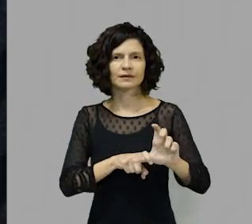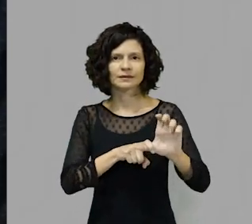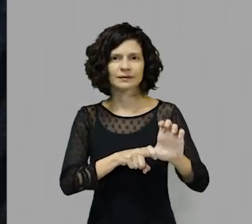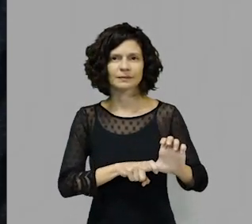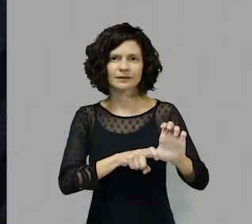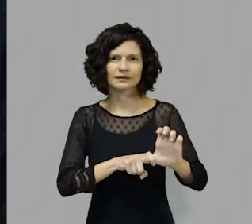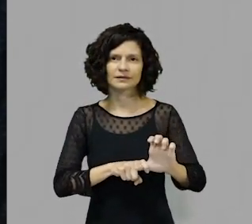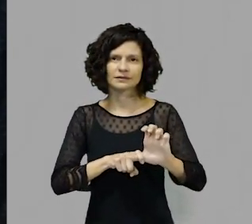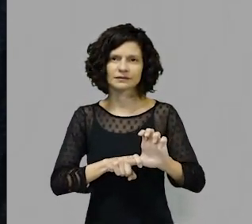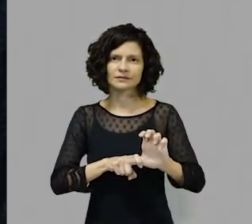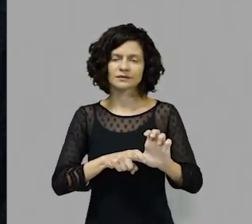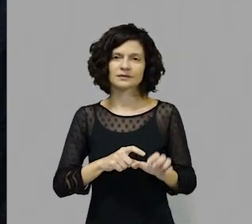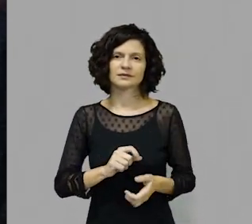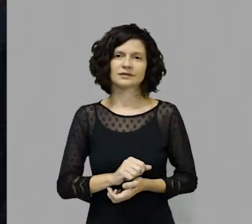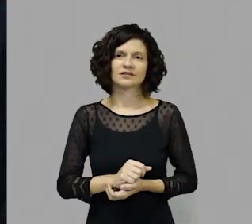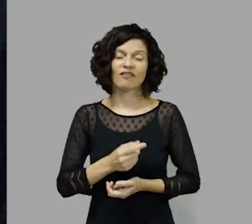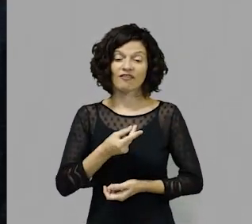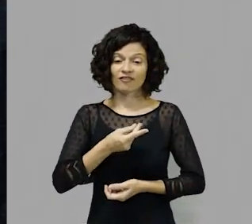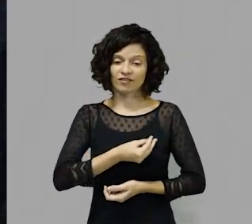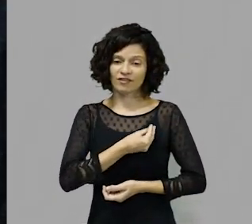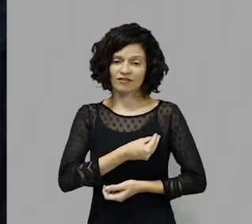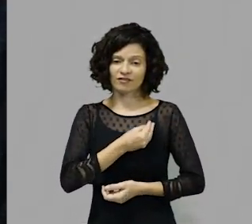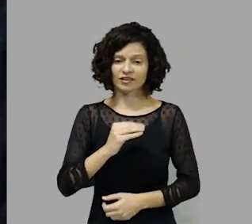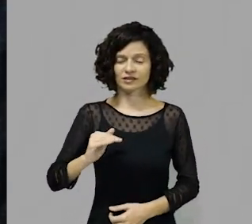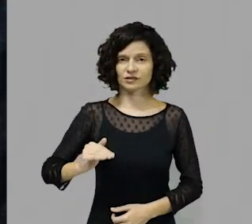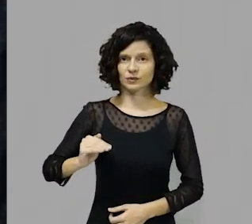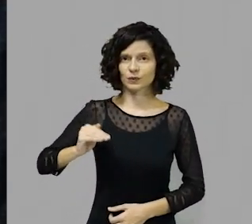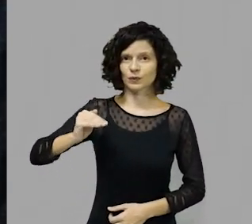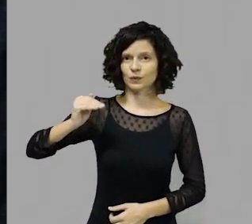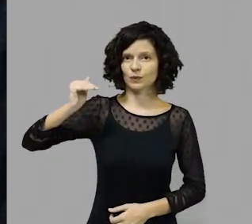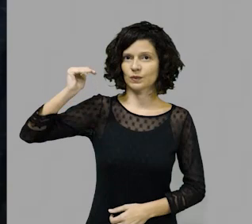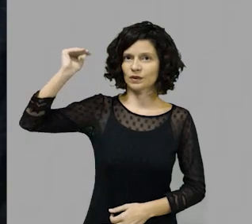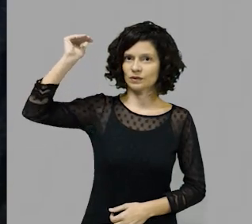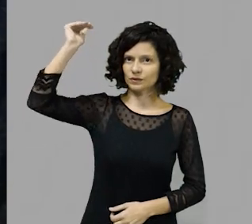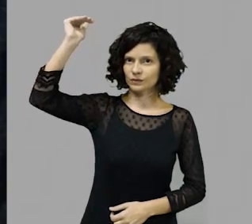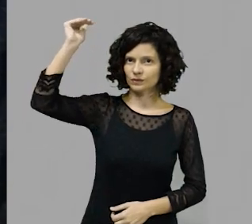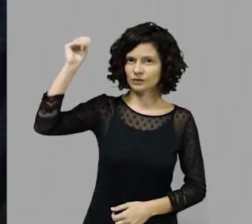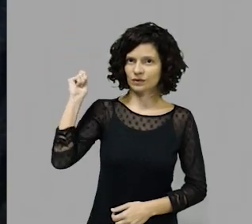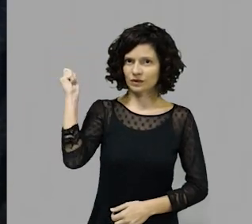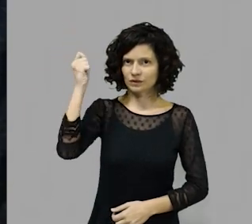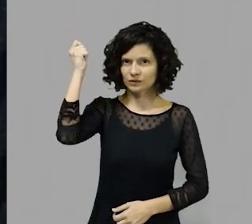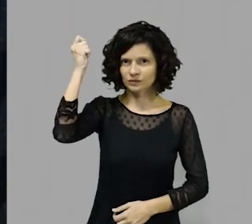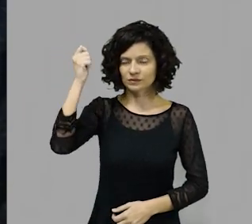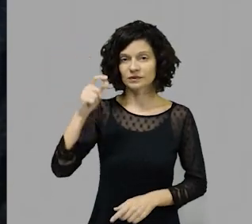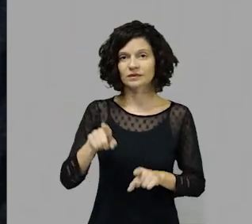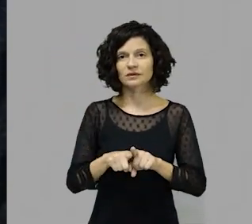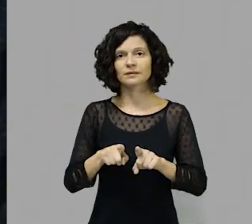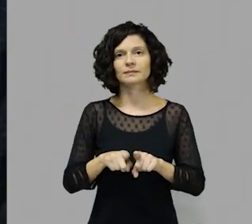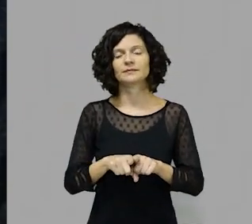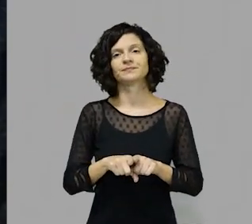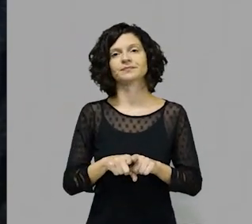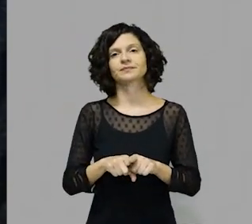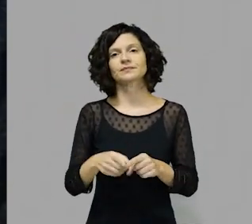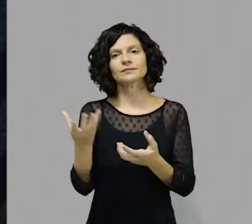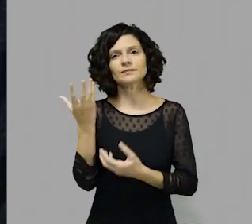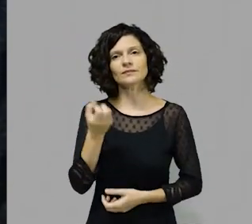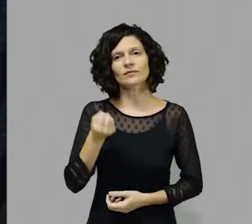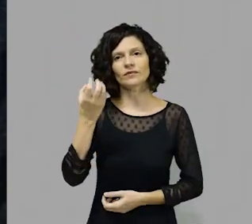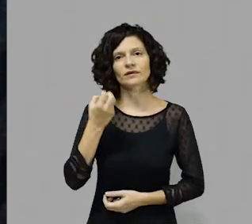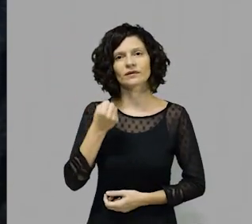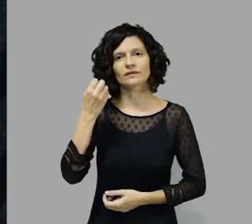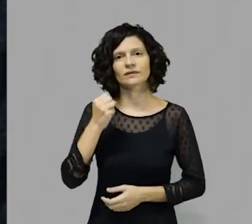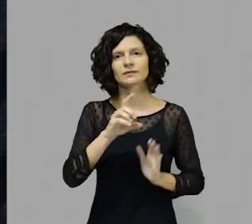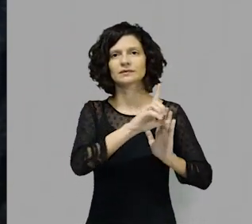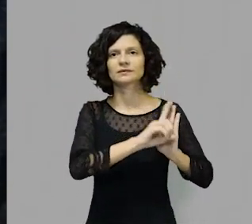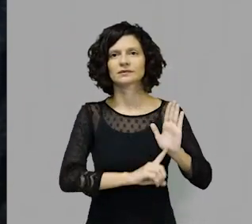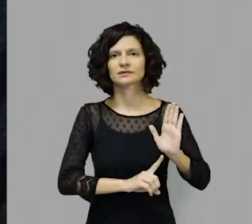ela já vai pensar numa vida adulta onde ela também terá acesso a esses direitos, né? Em vez